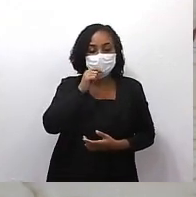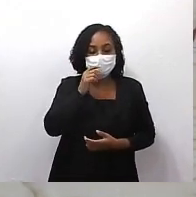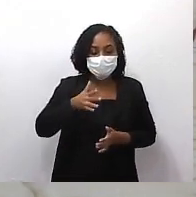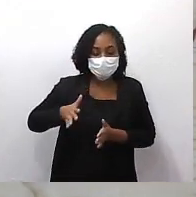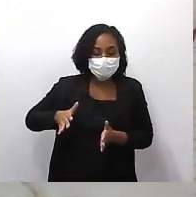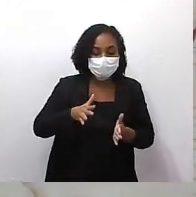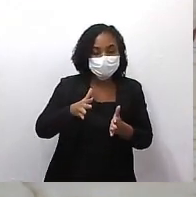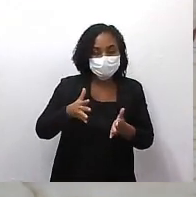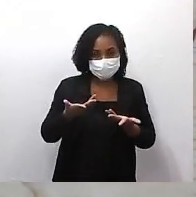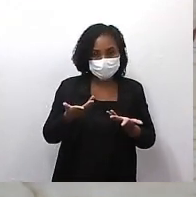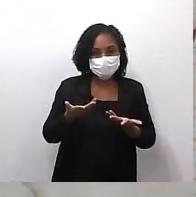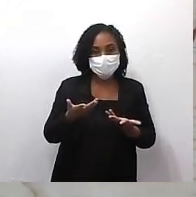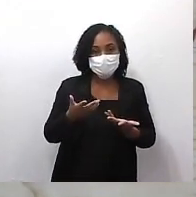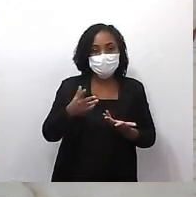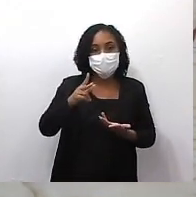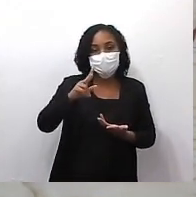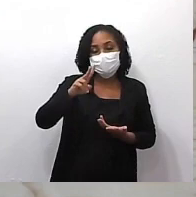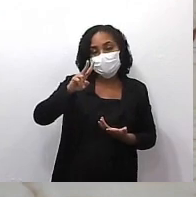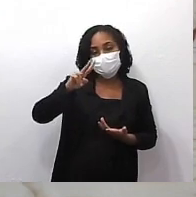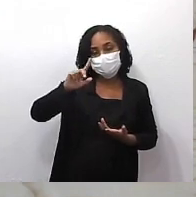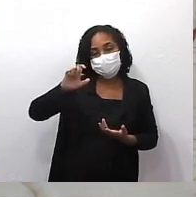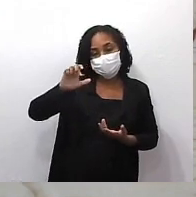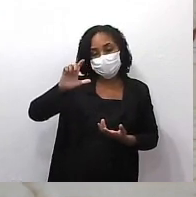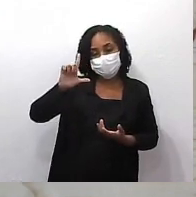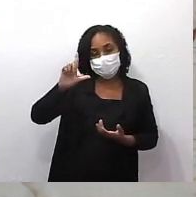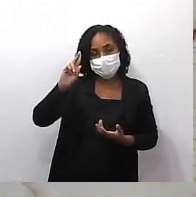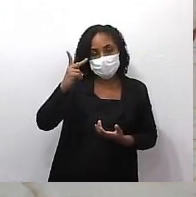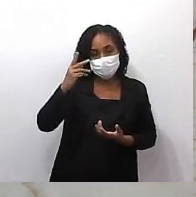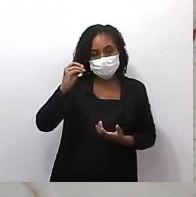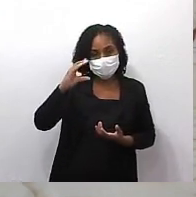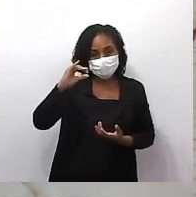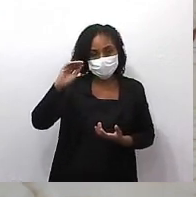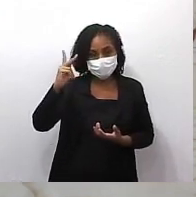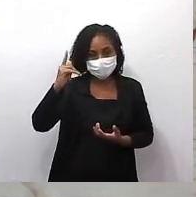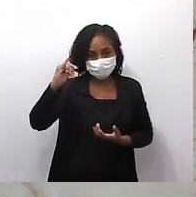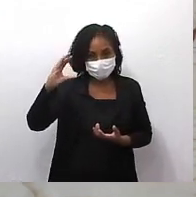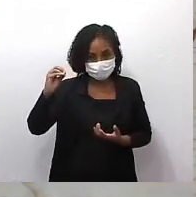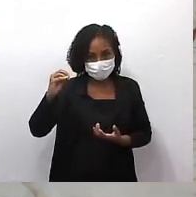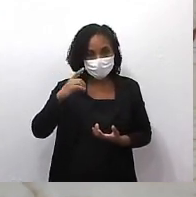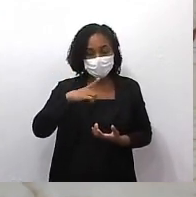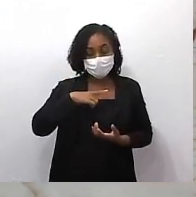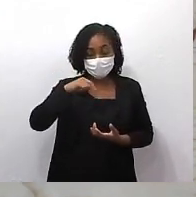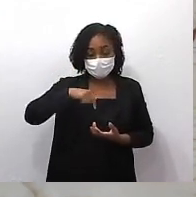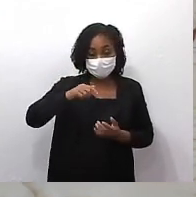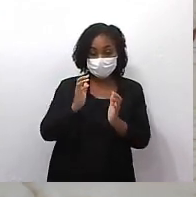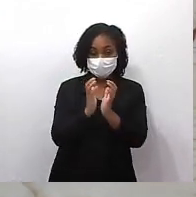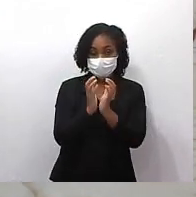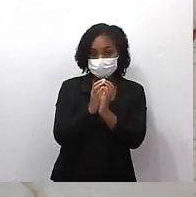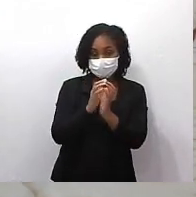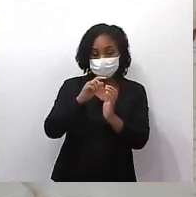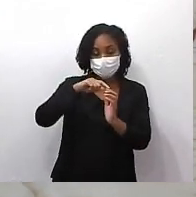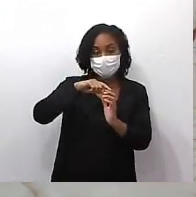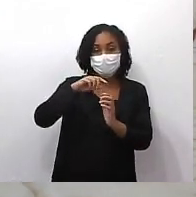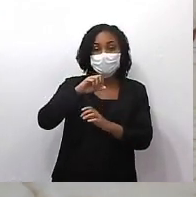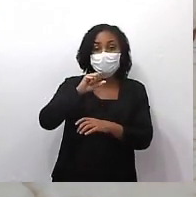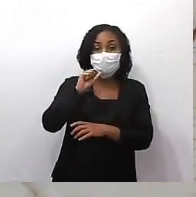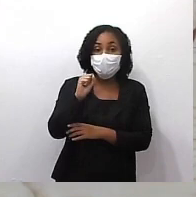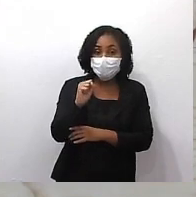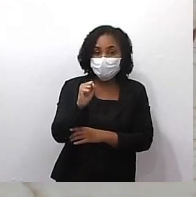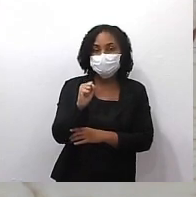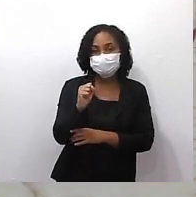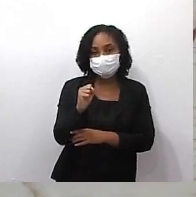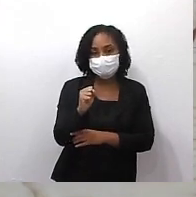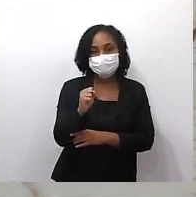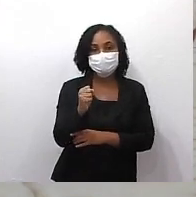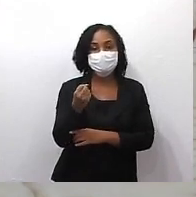Velho Chico, né, o Rio São Francisco. E o nosso Recife, especificamente, é uma cidade banhada por 8 rios, né? Os